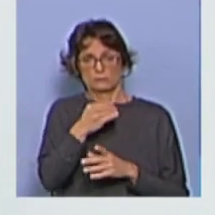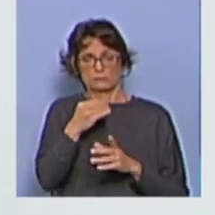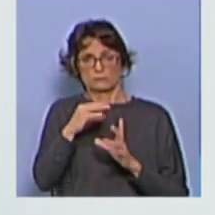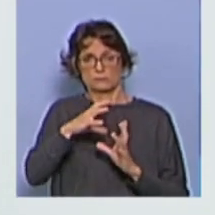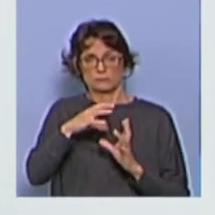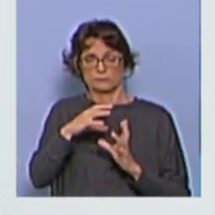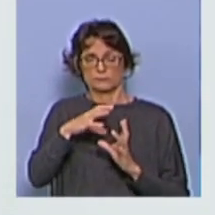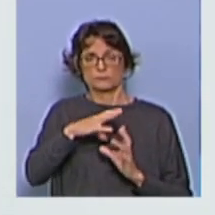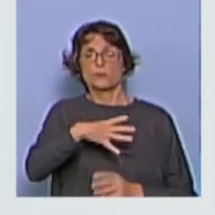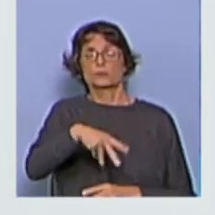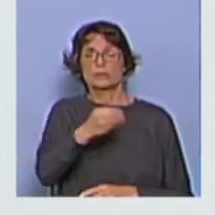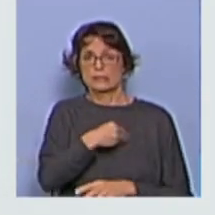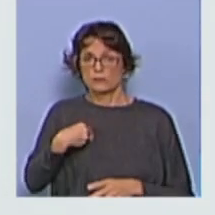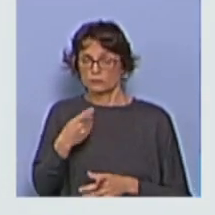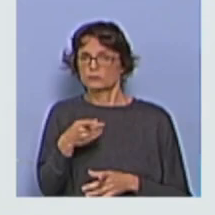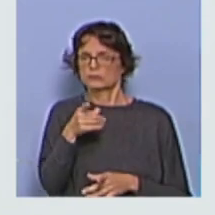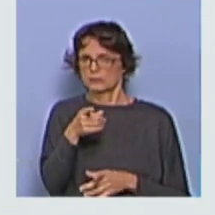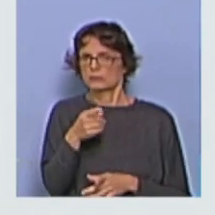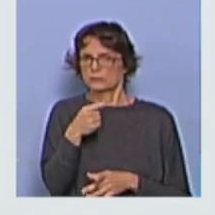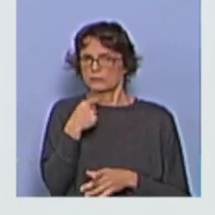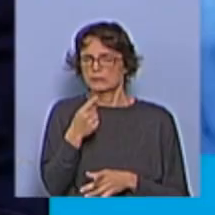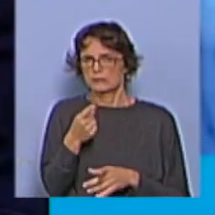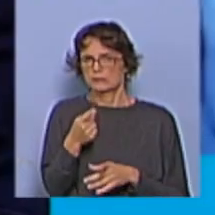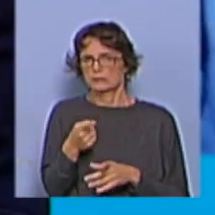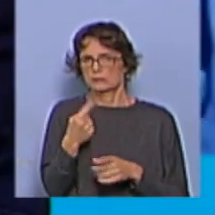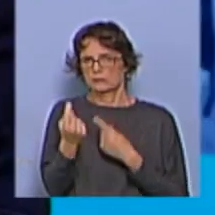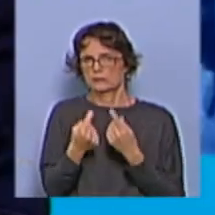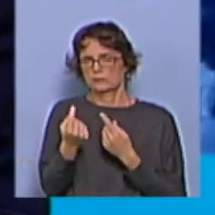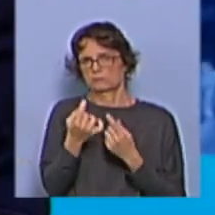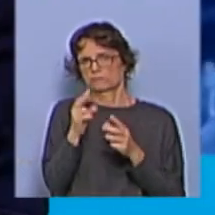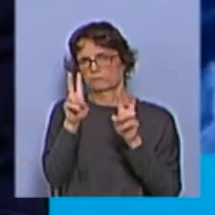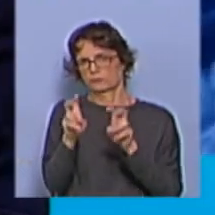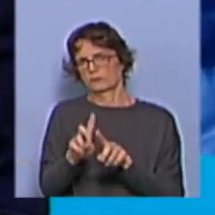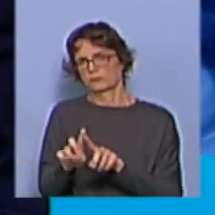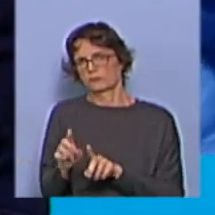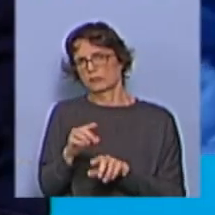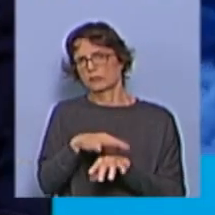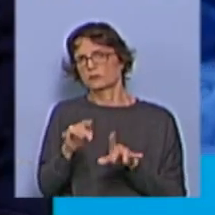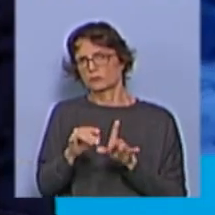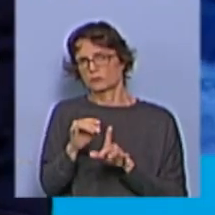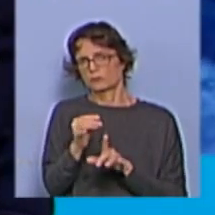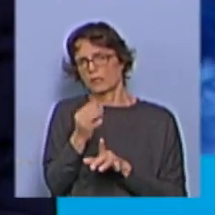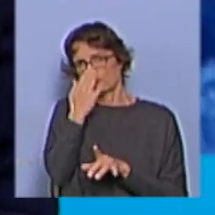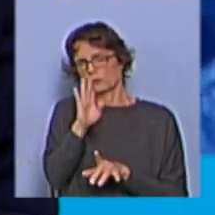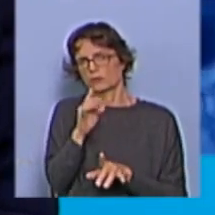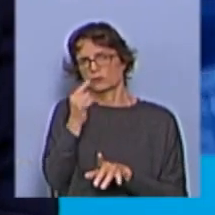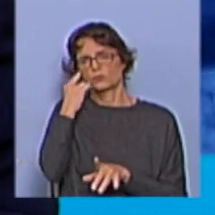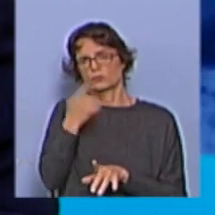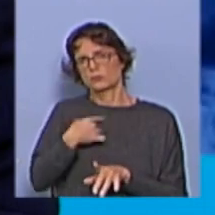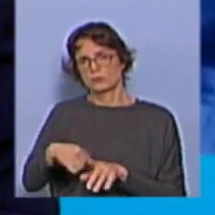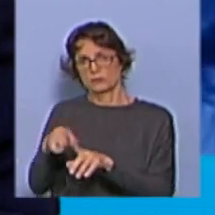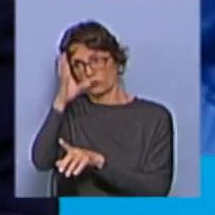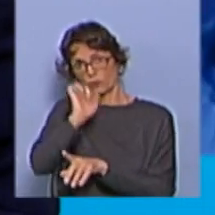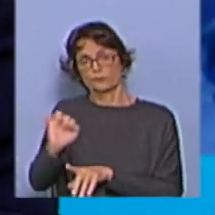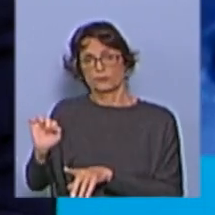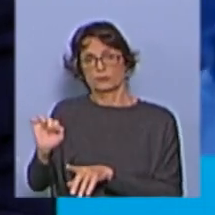nomeadamente por parte da República da China. E, portanto, os governos portaram-se de modo muito diferente, reagiram diferente, digamos que